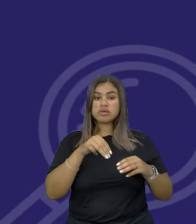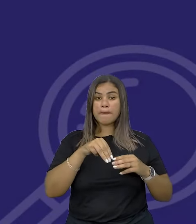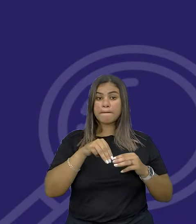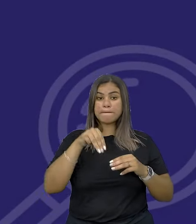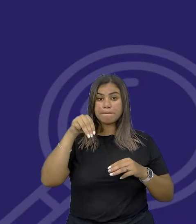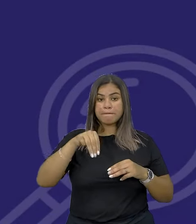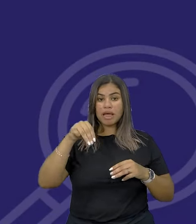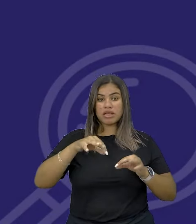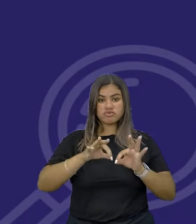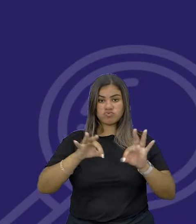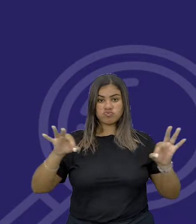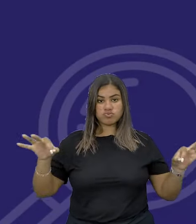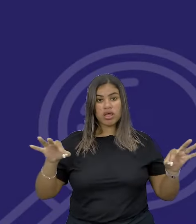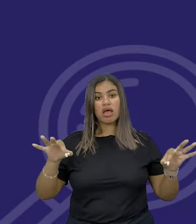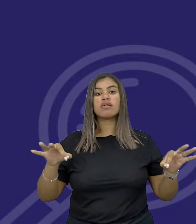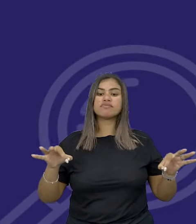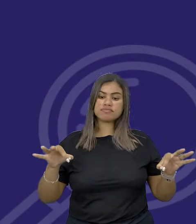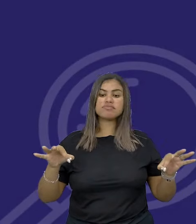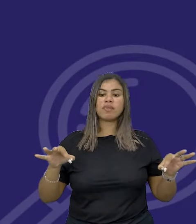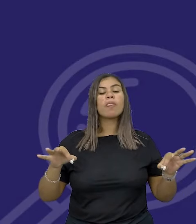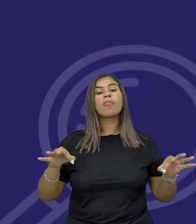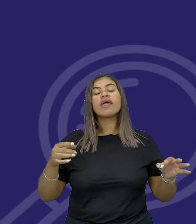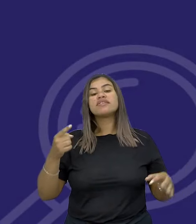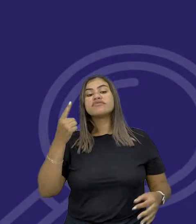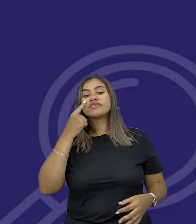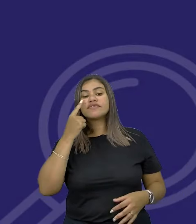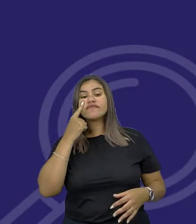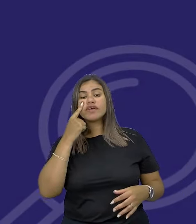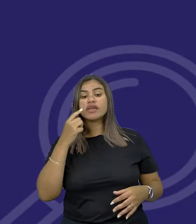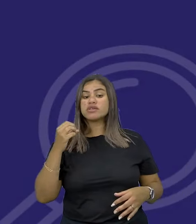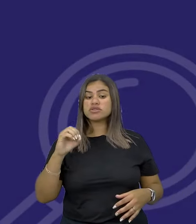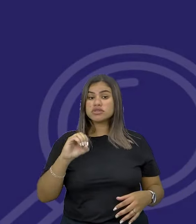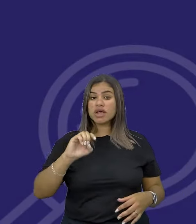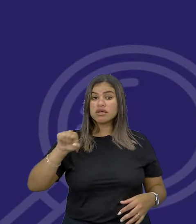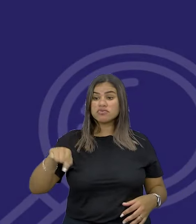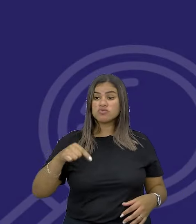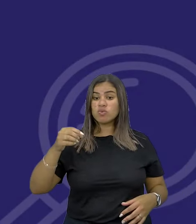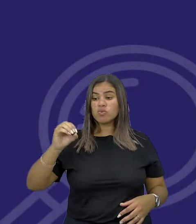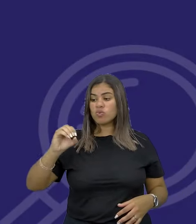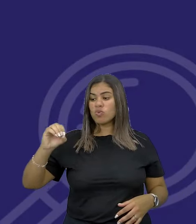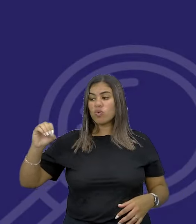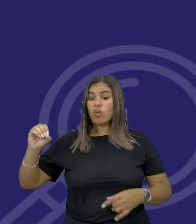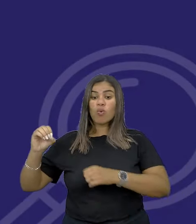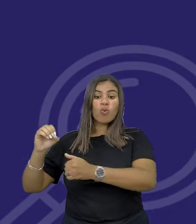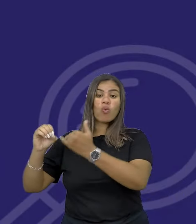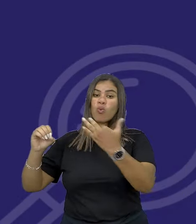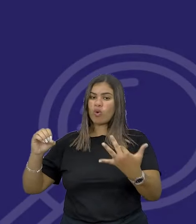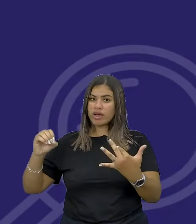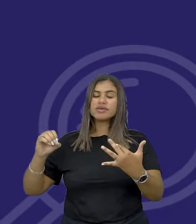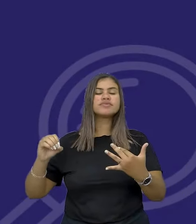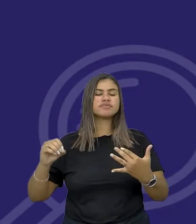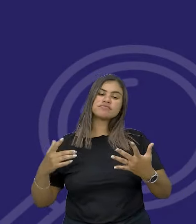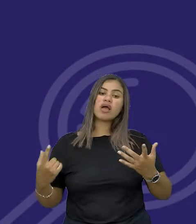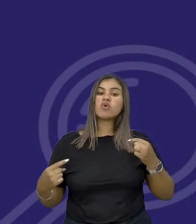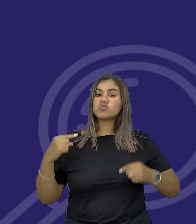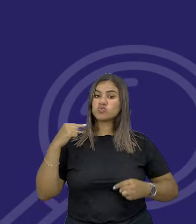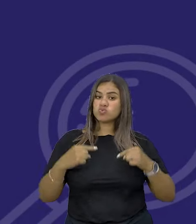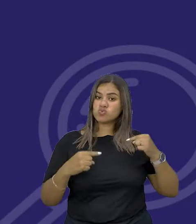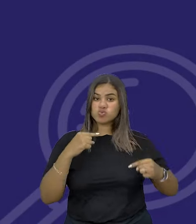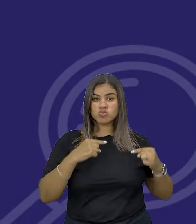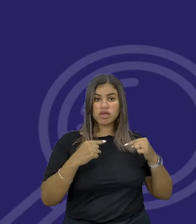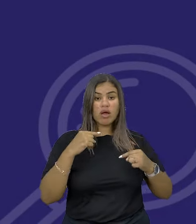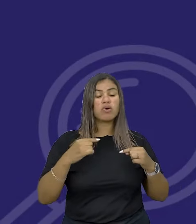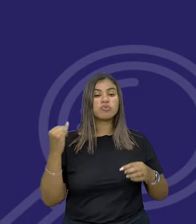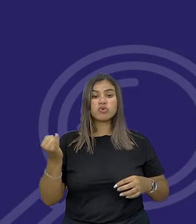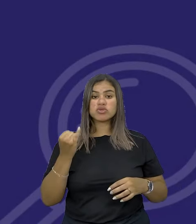Então, esse prefixo deve indicar quantas casas decimais eu devo andar com essa vírgula. Então, toda essa discussão é interessante que a